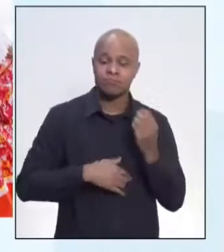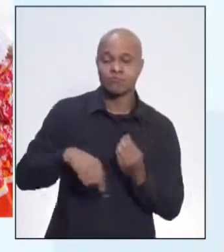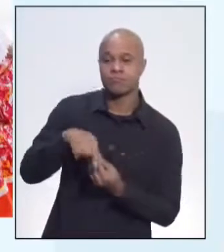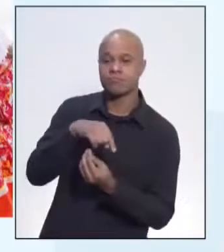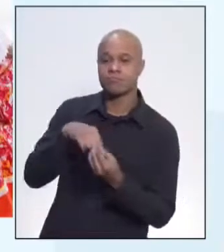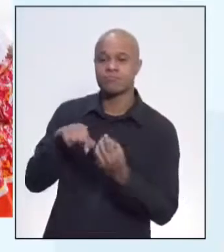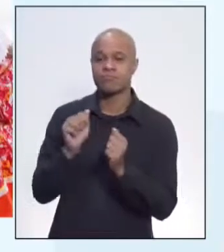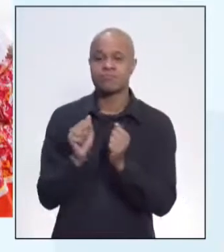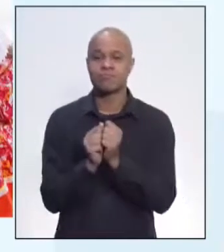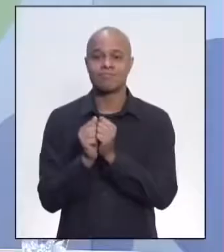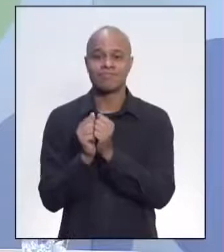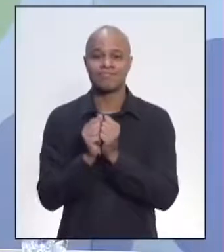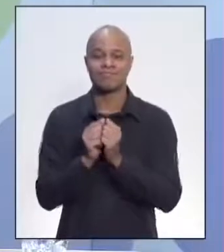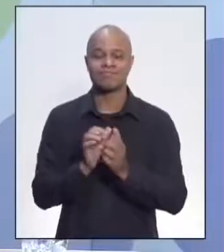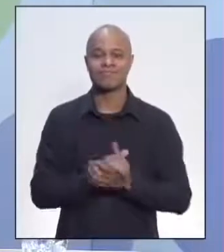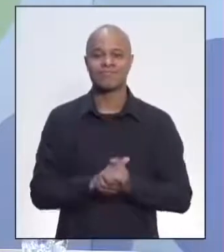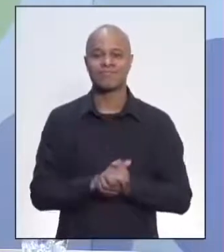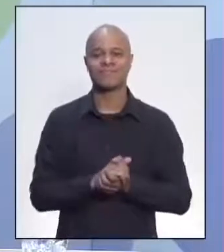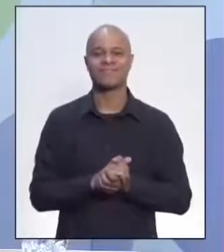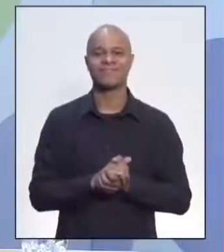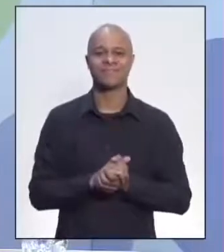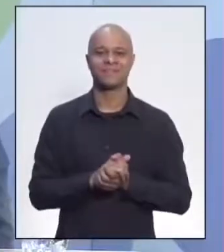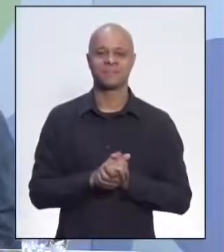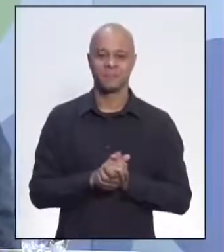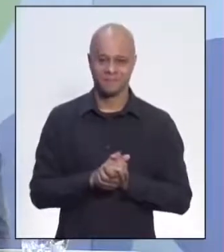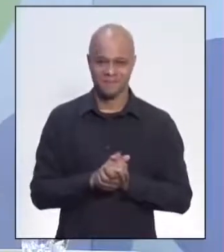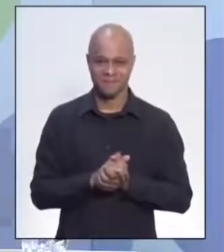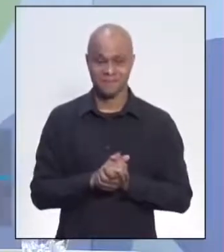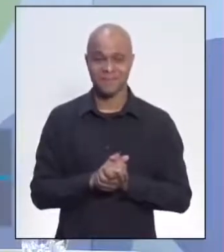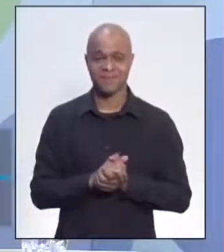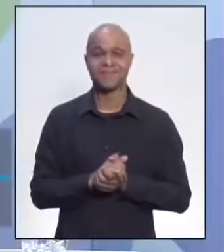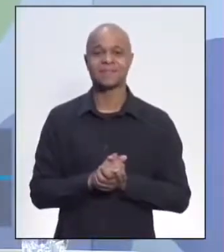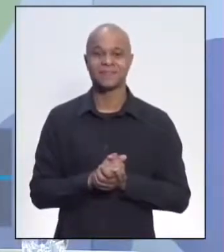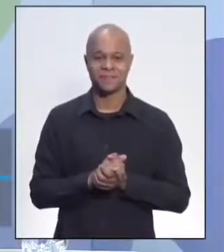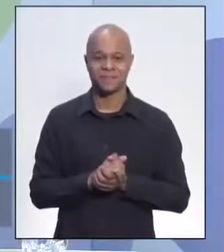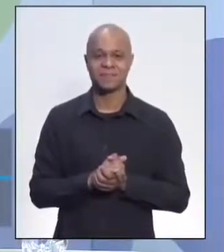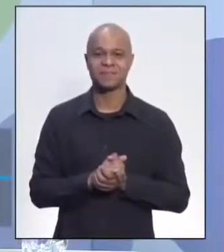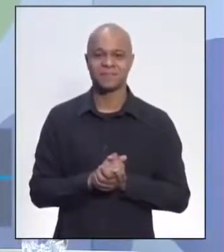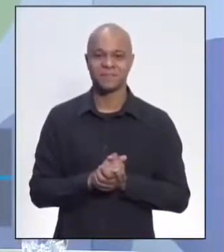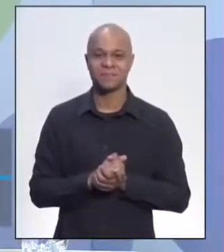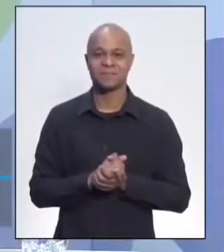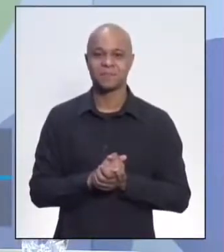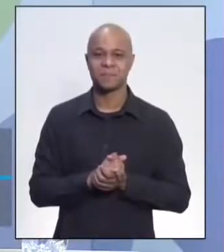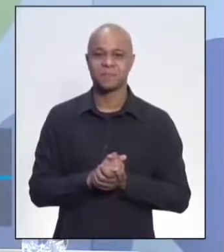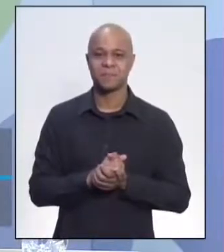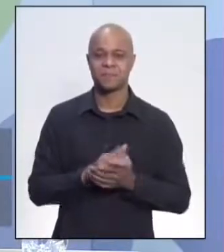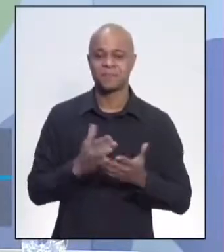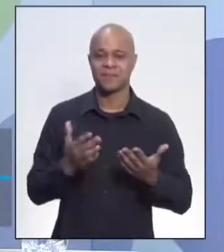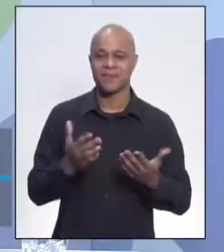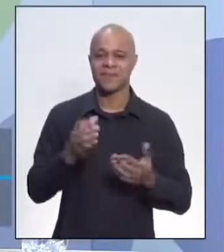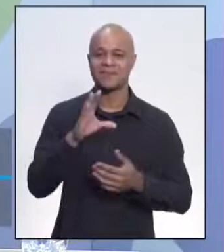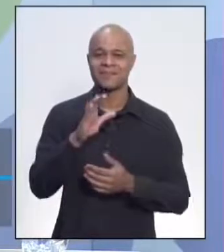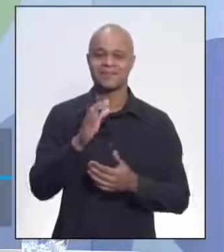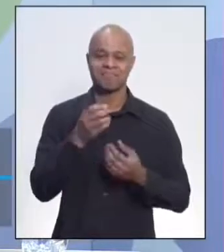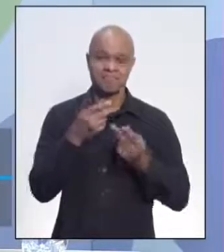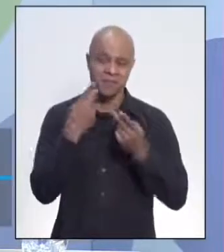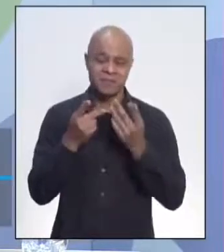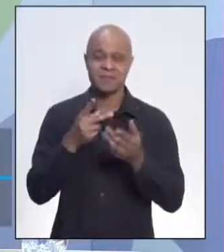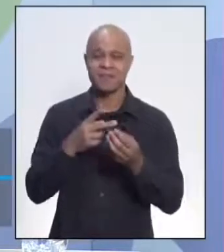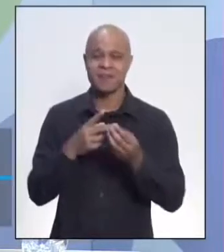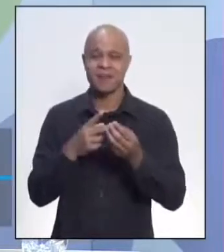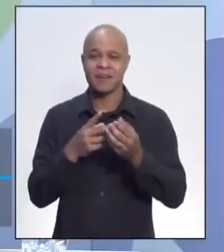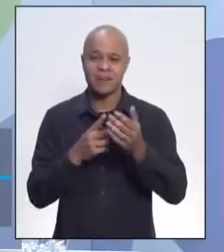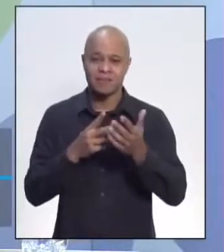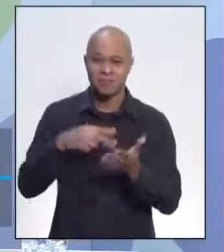Professora Márcia? Então, né, professora Fernanda, o carimbó ela é uma manifestação, né, extremamente popular na região